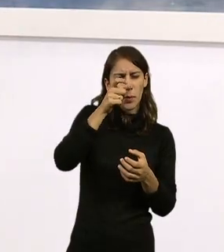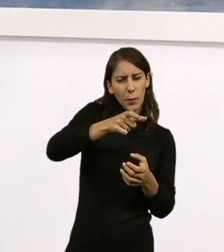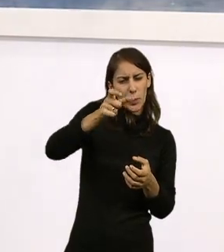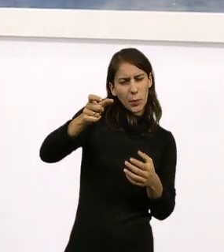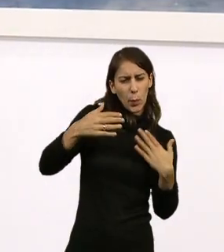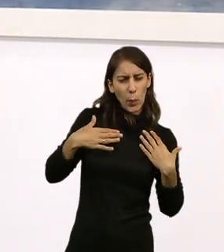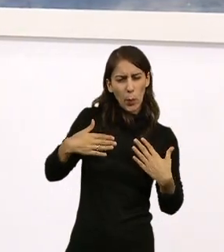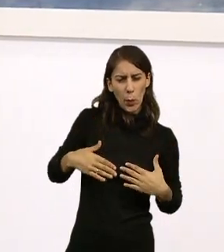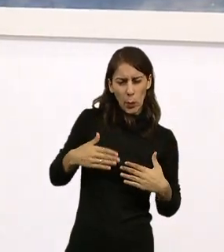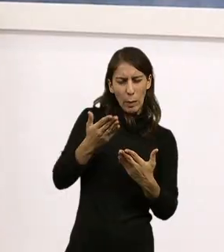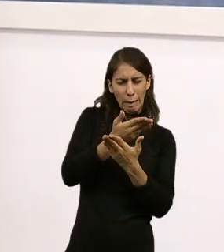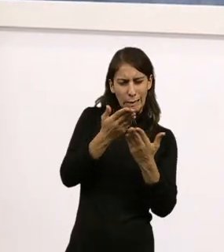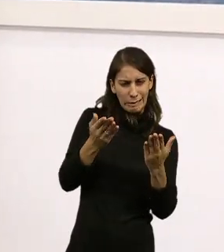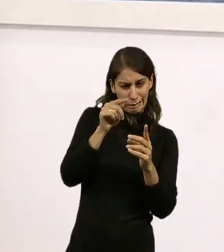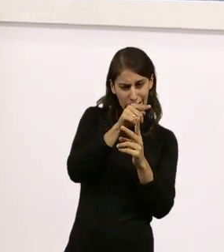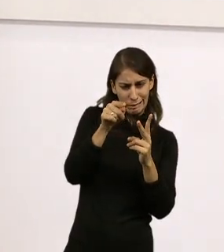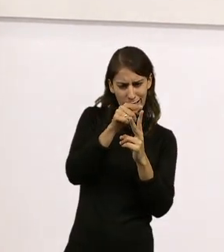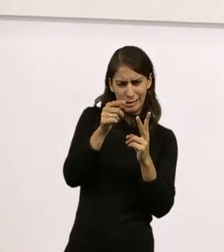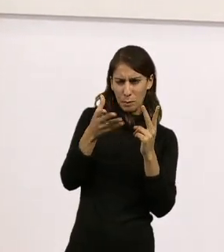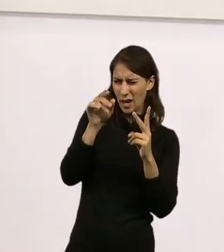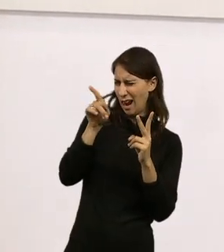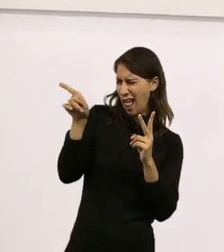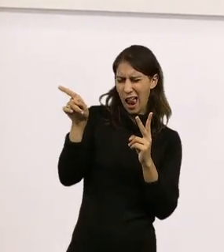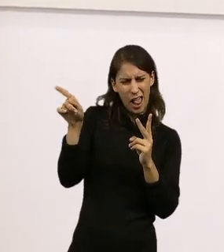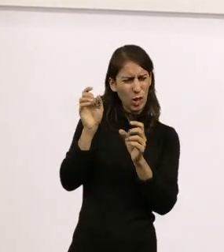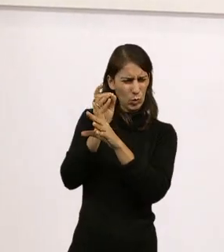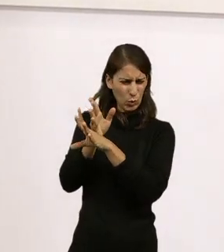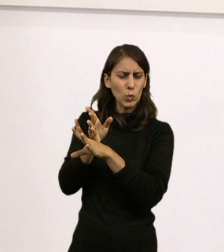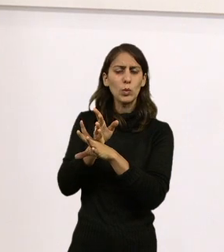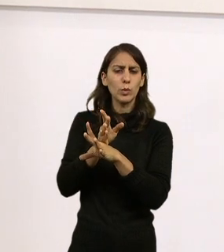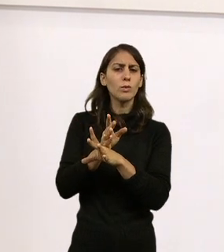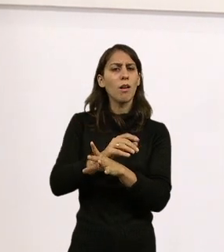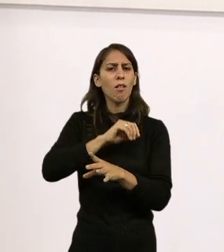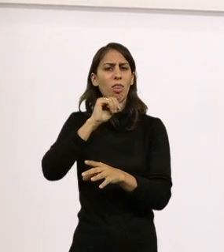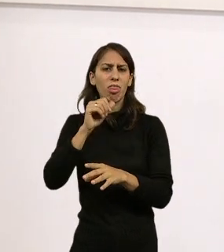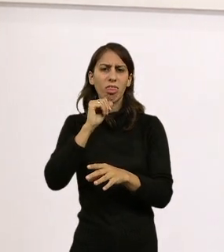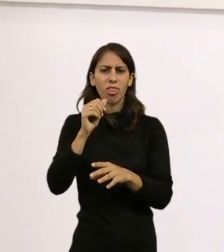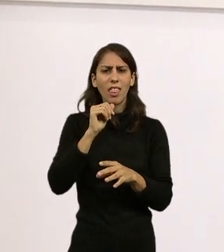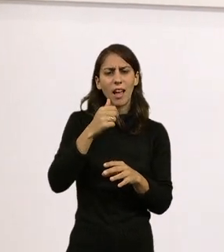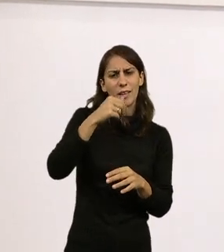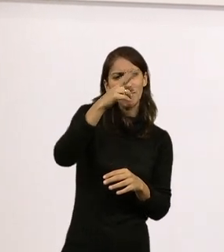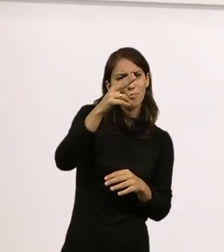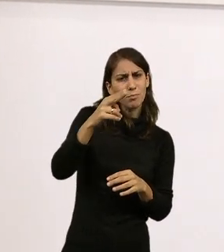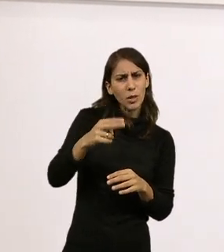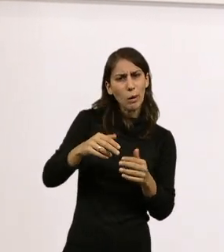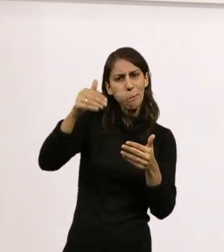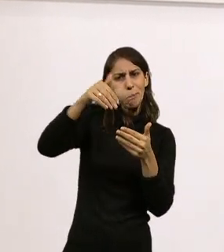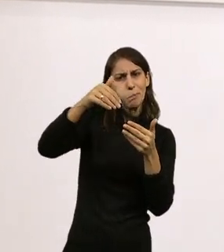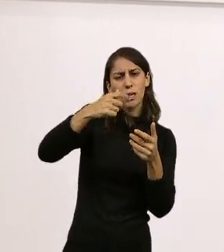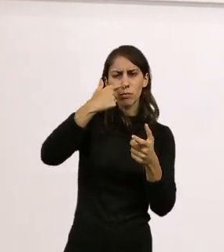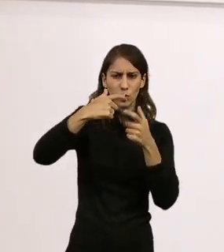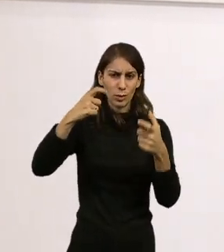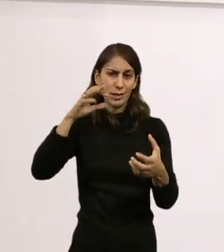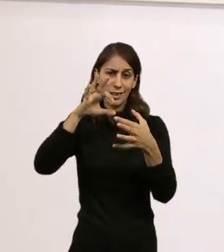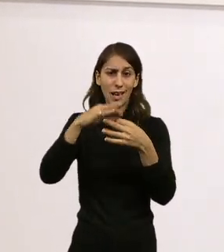este quadro e aquele outro. Elas estão presentes implicitamente em tudo o que eu faço. Aliás, a minha formação de base tem a ver com as